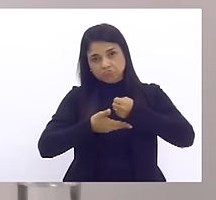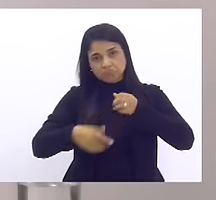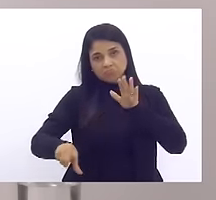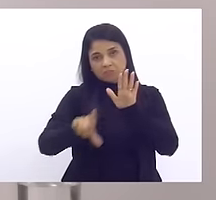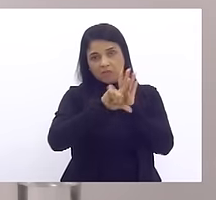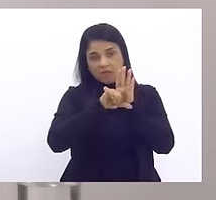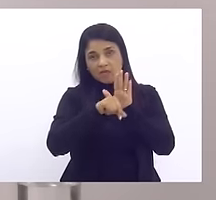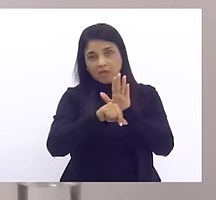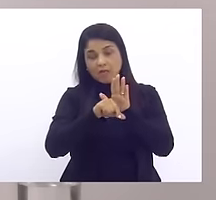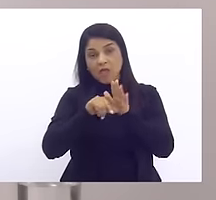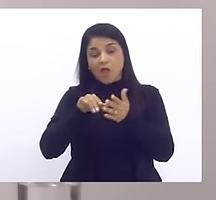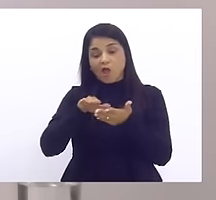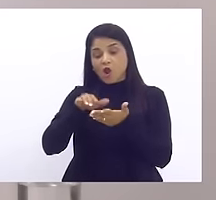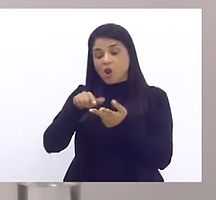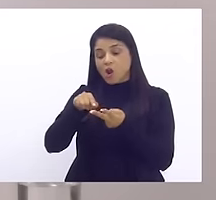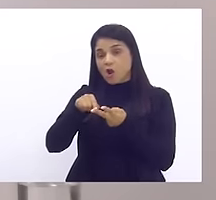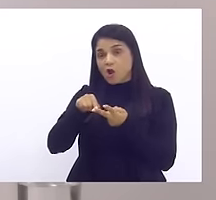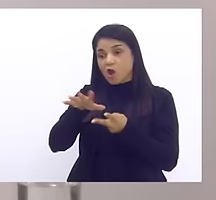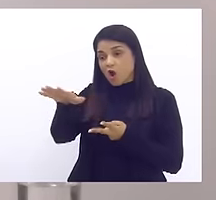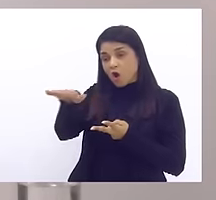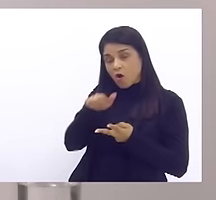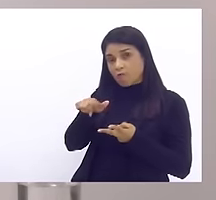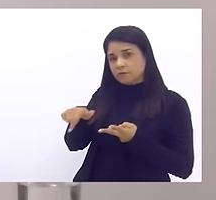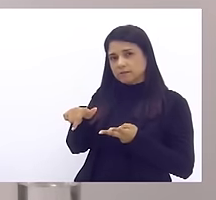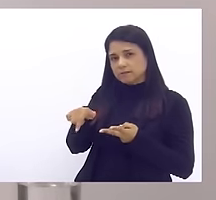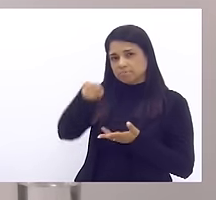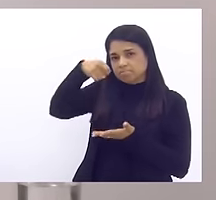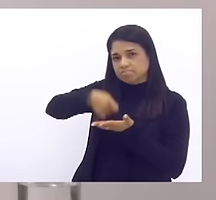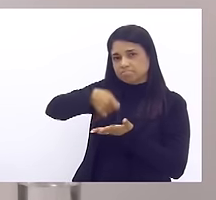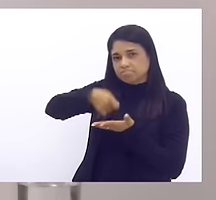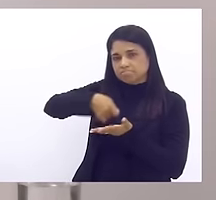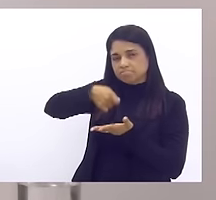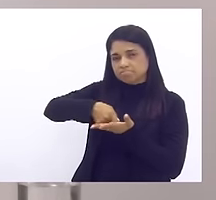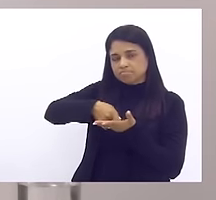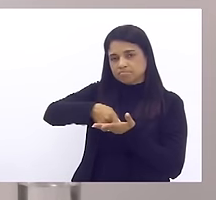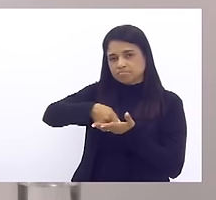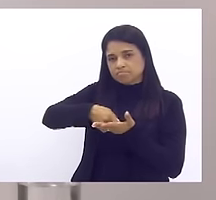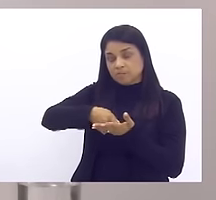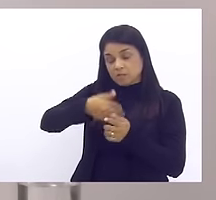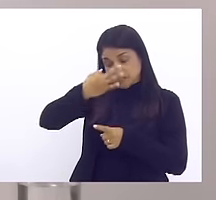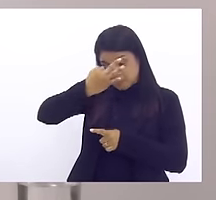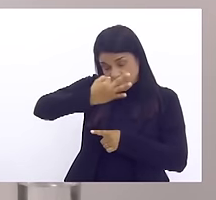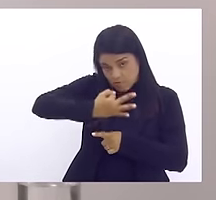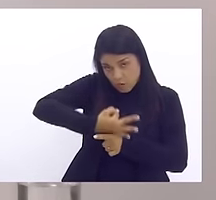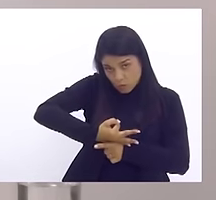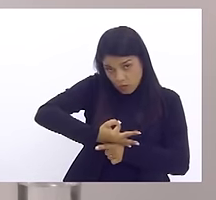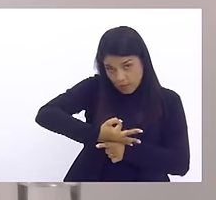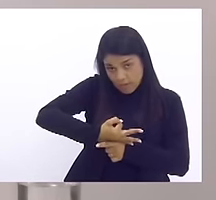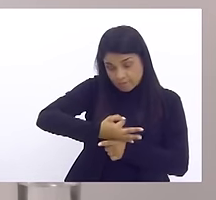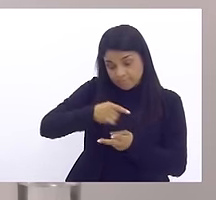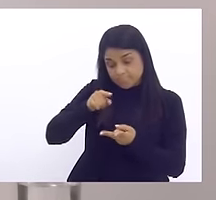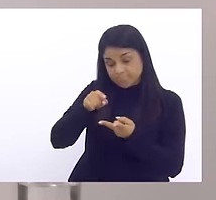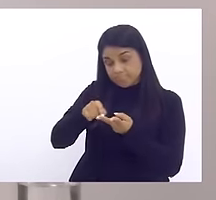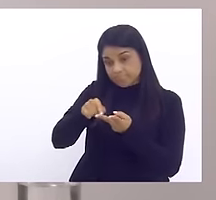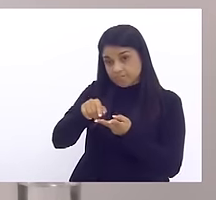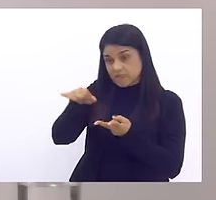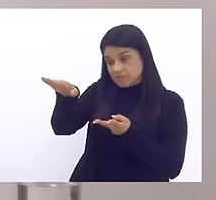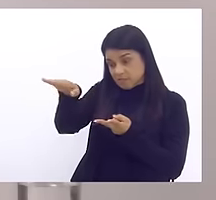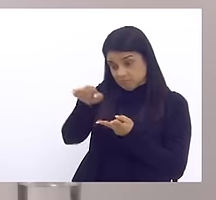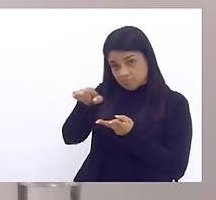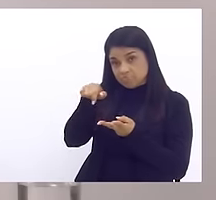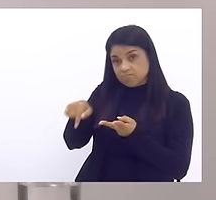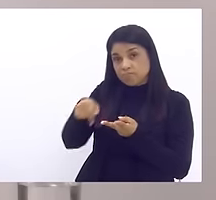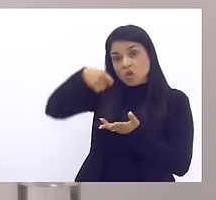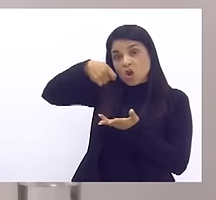que é a convocação a ausência injustificada convocação da ensejo Inclusive